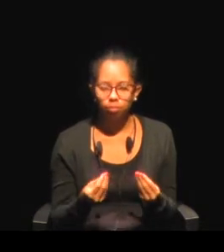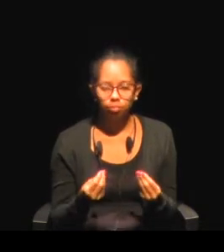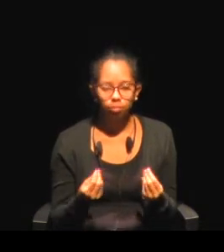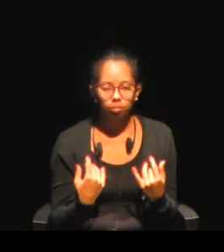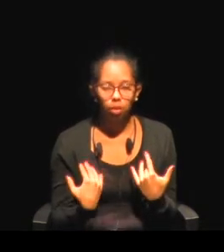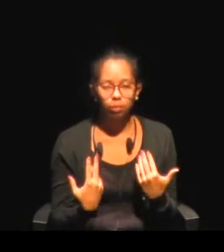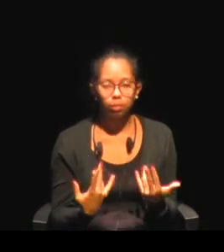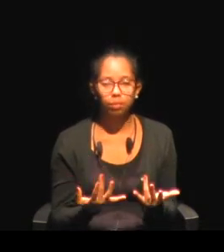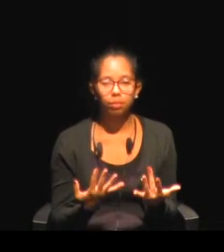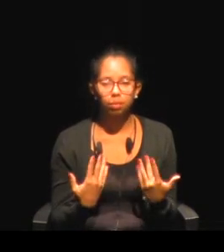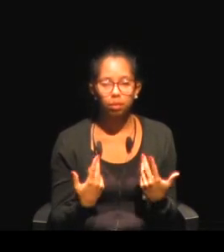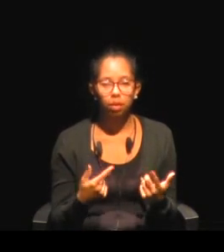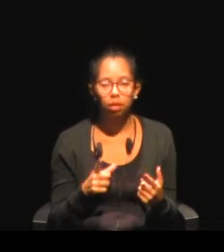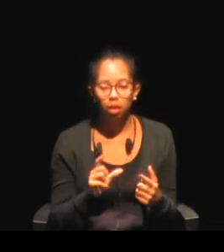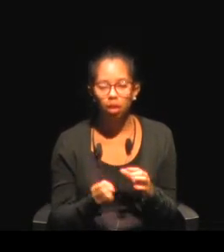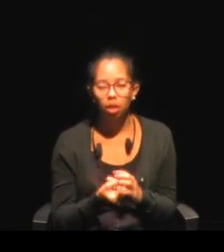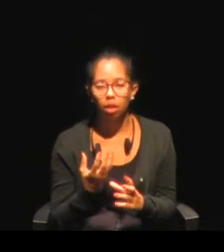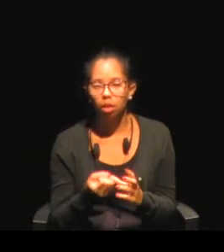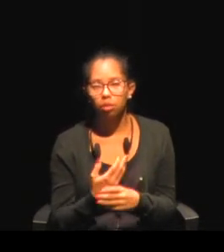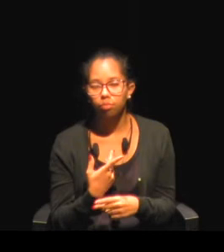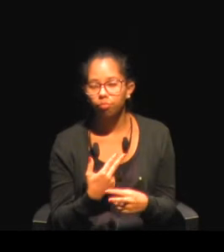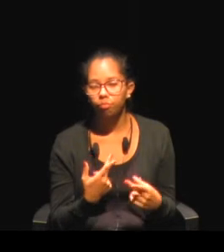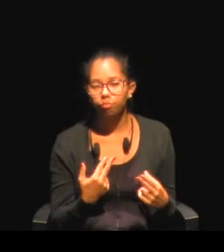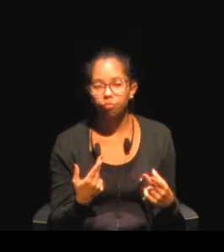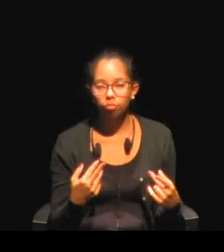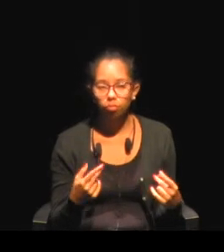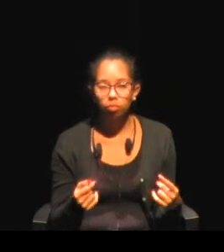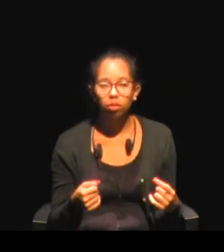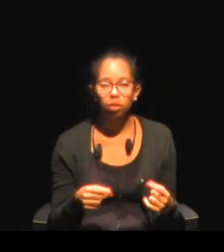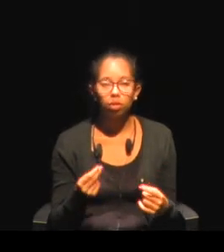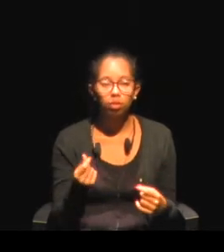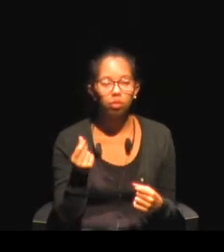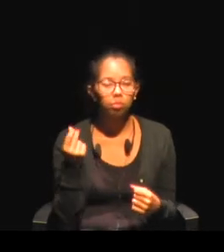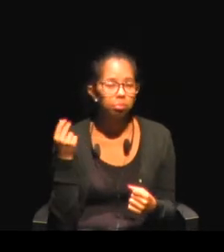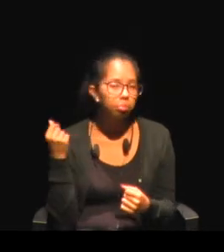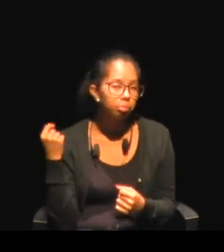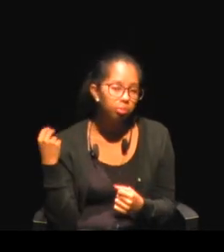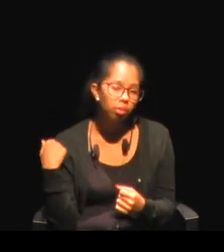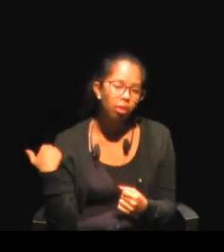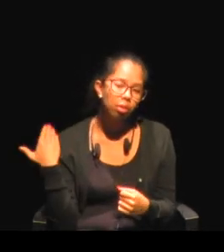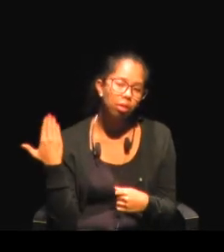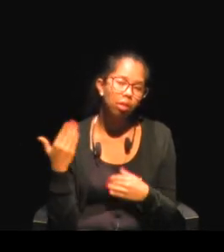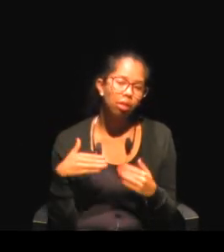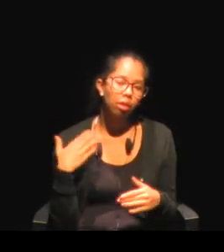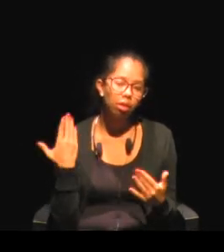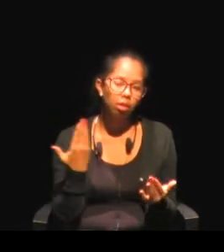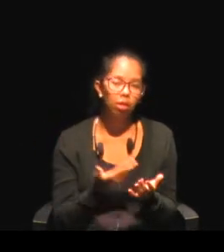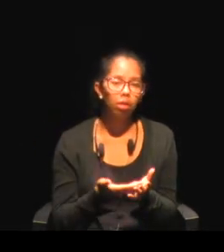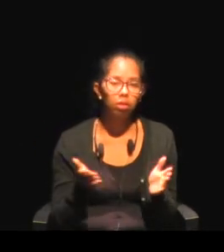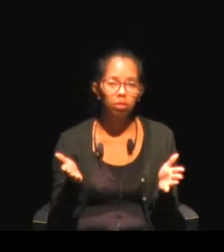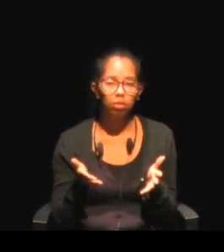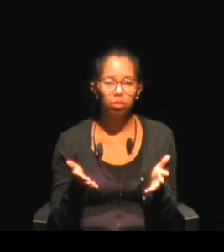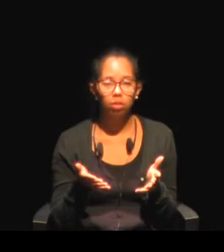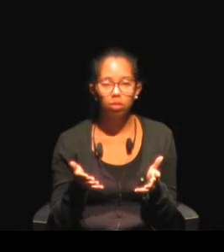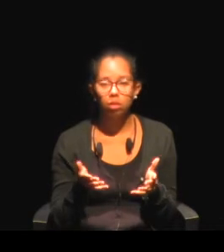É uma terra muito fértil, é um lugar que tem miscigenação há muito tempo, desde a pré-história, em geral,